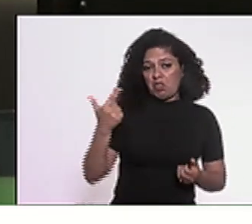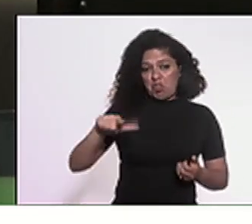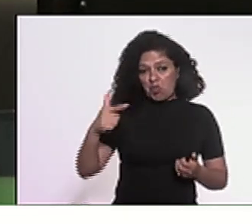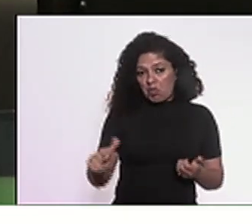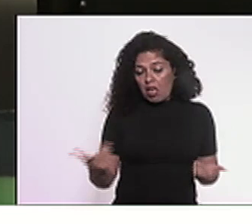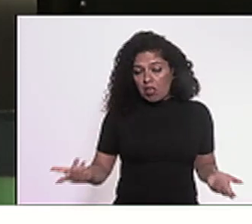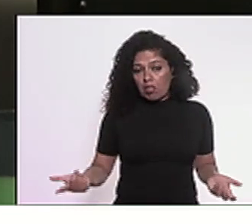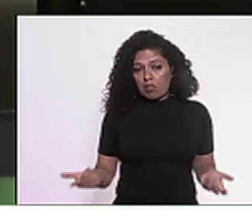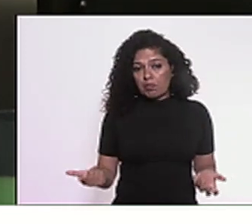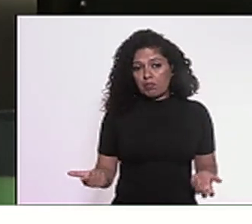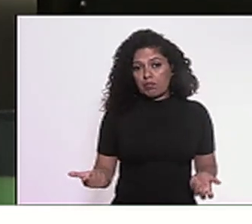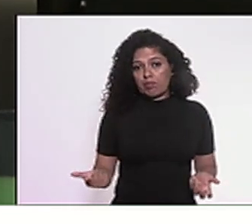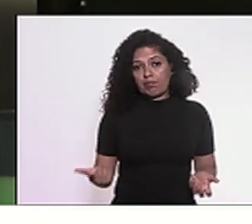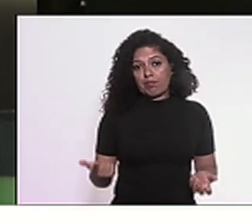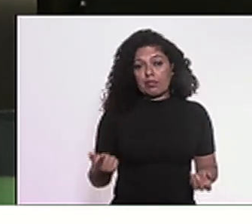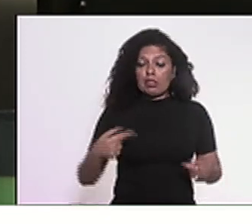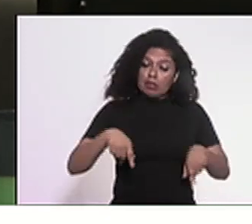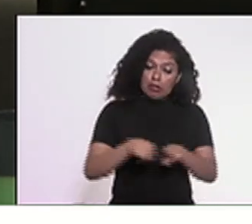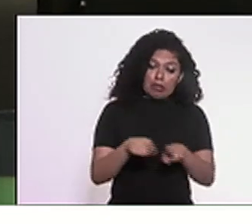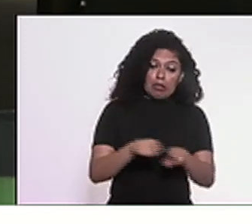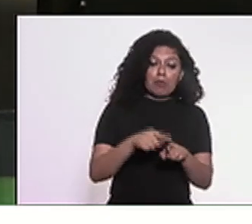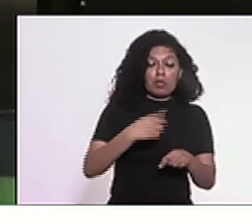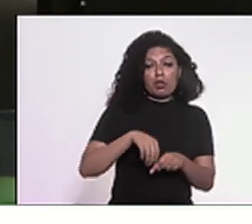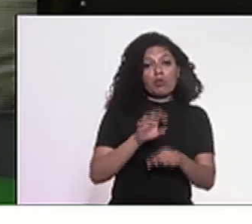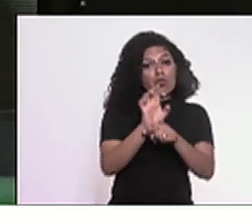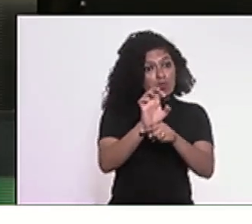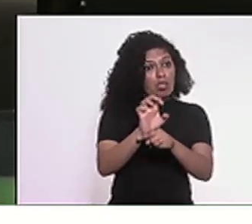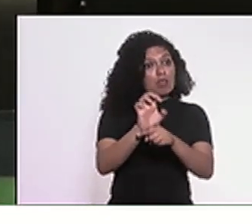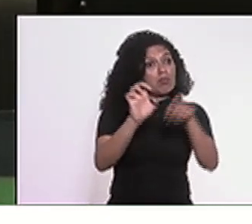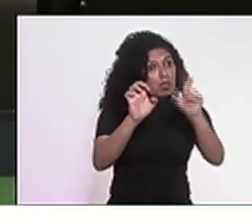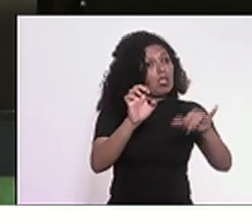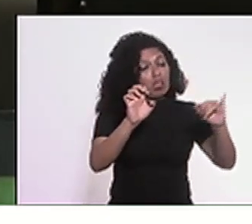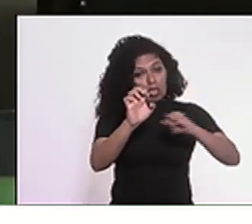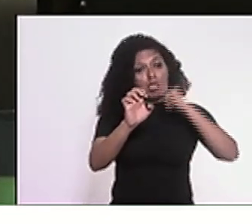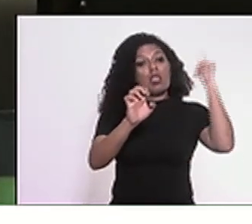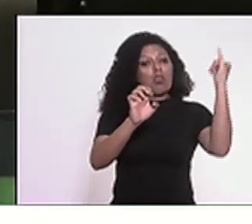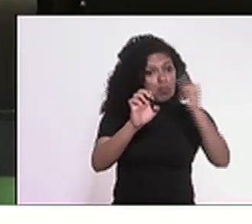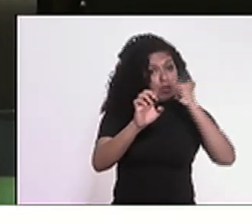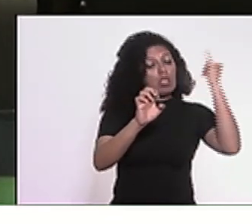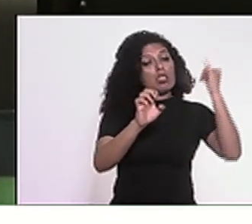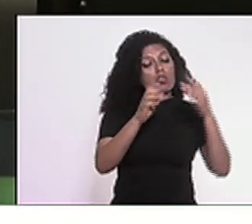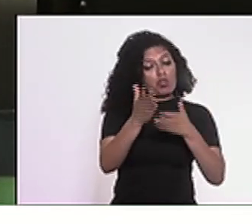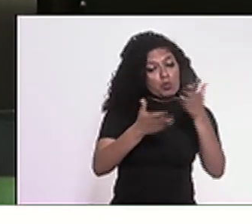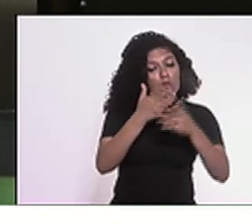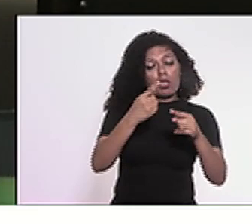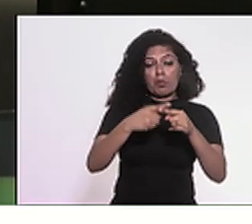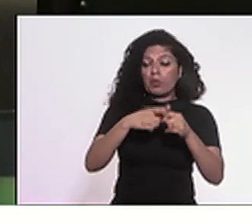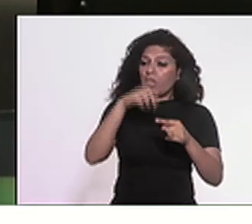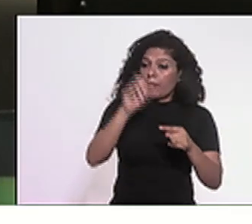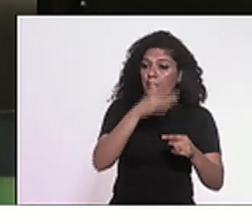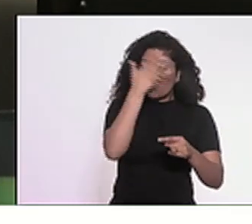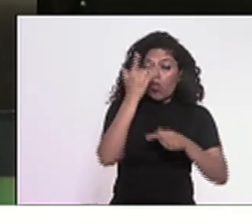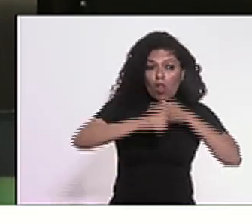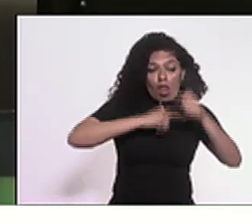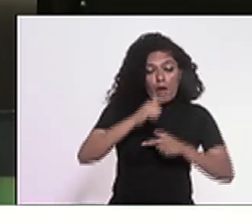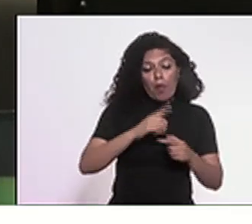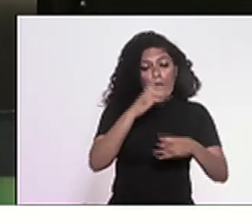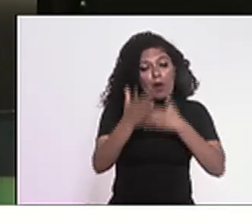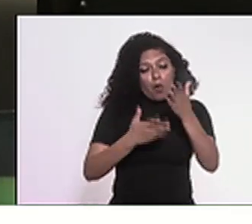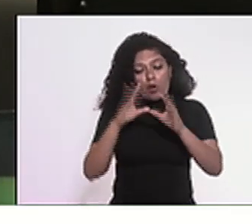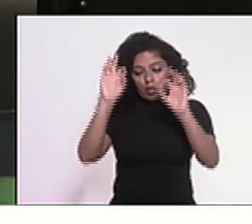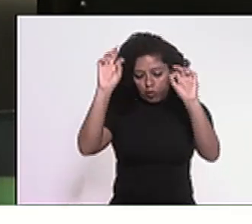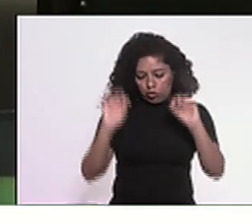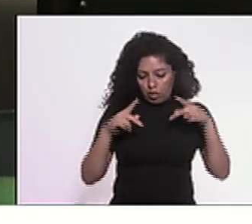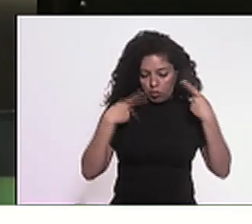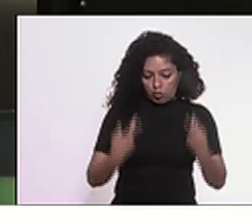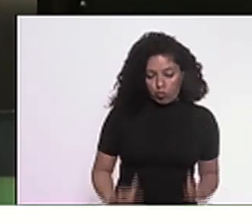agressores. E no ambiente público é ainda mais importante, porque são as pessoas que defendem os nossos direitos, né? Então, realmente, eu acho extremamente